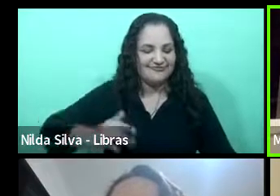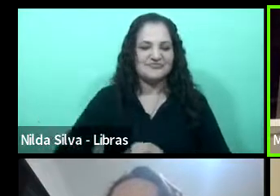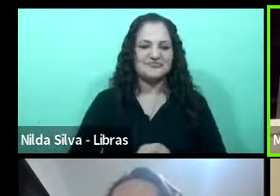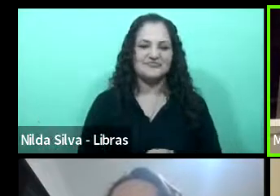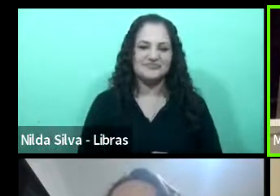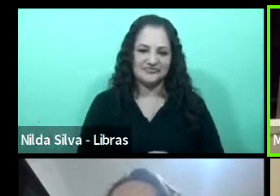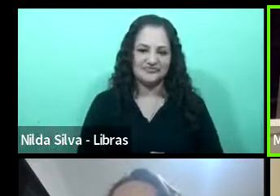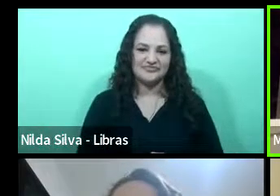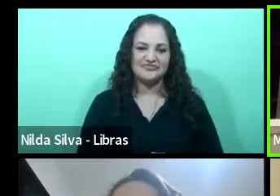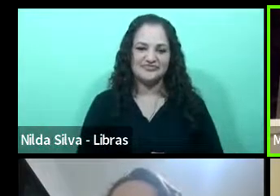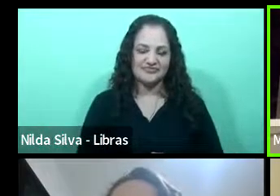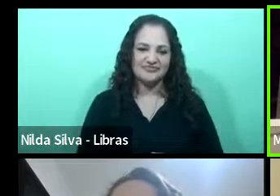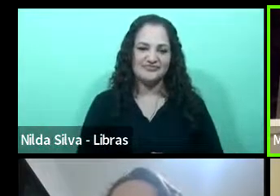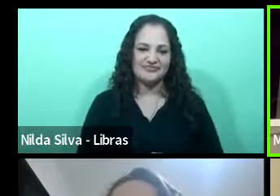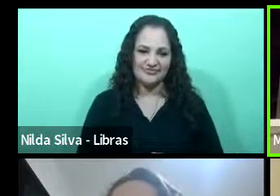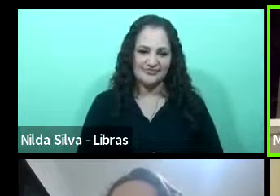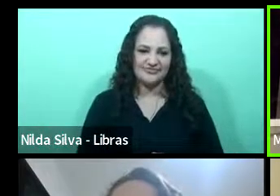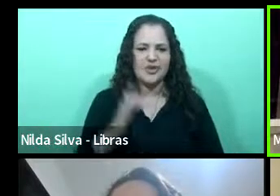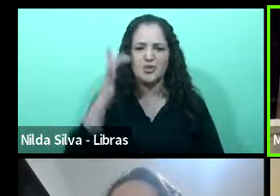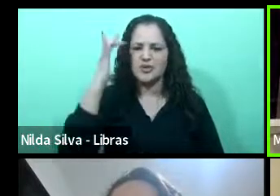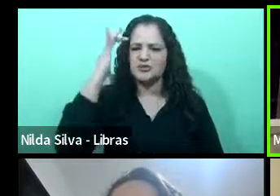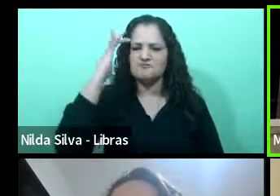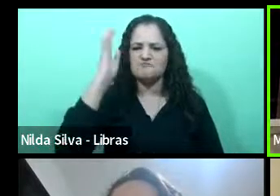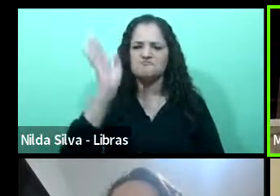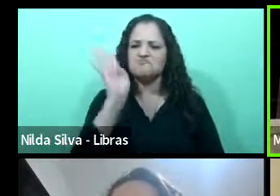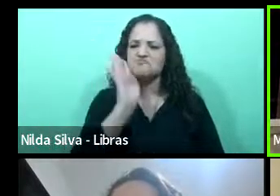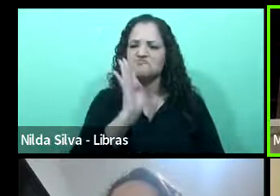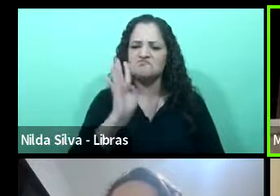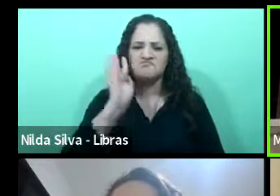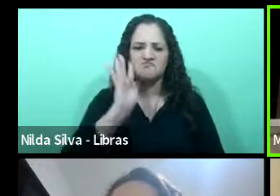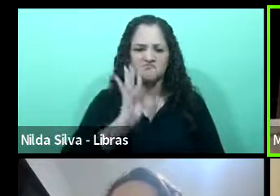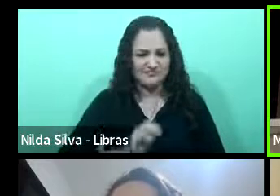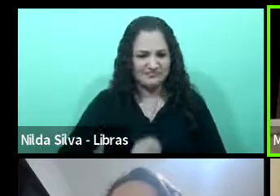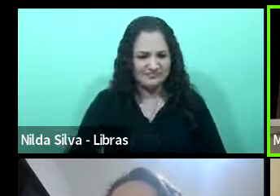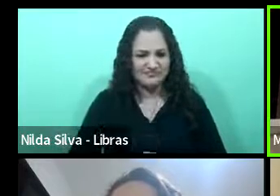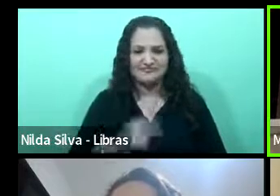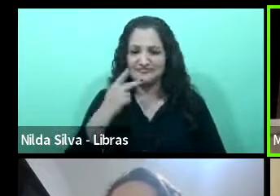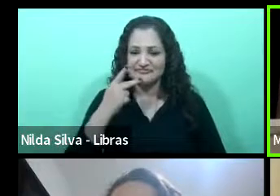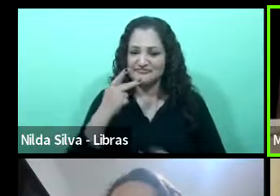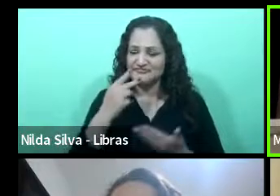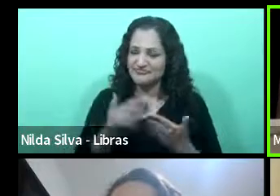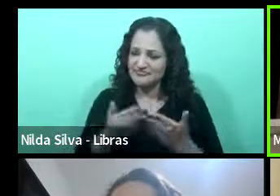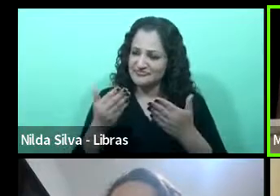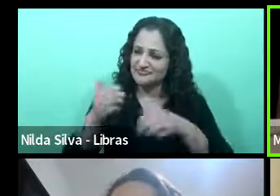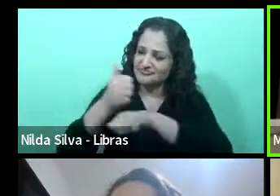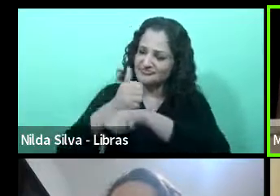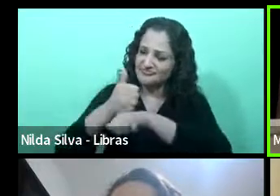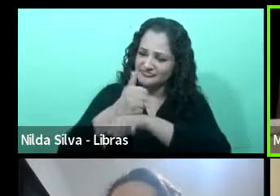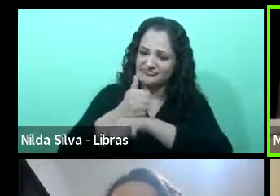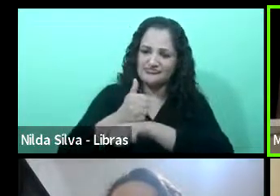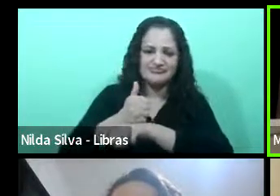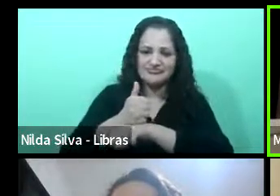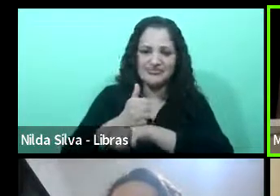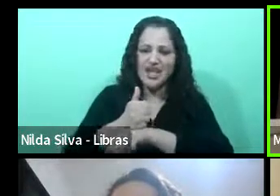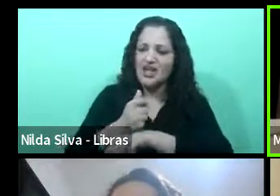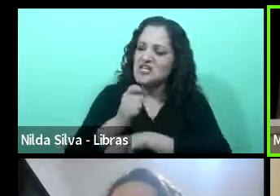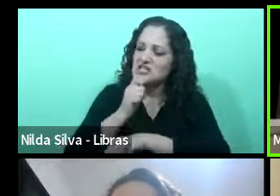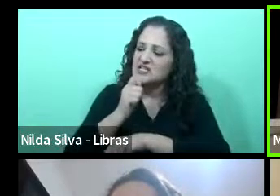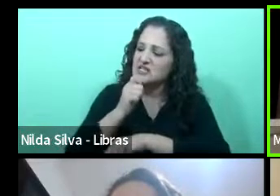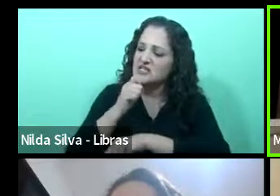E eu achei muito bacana falar para profissionais de residência que não são idosos